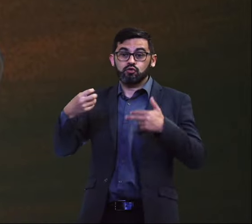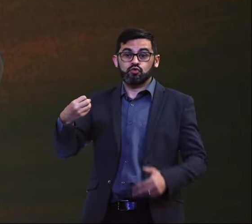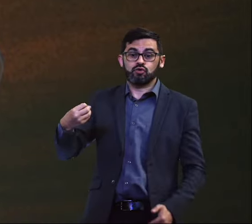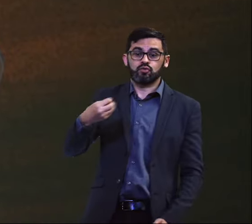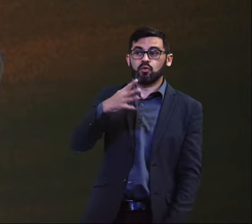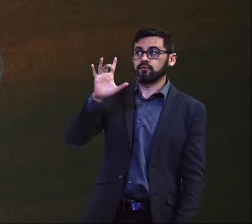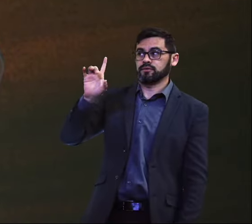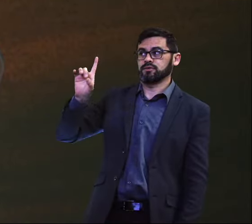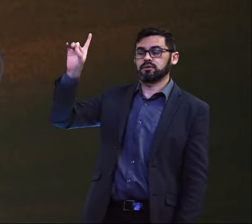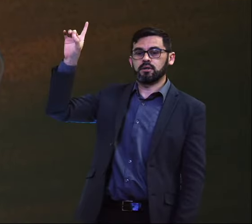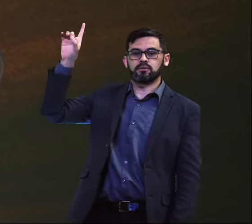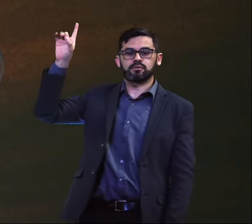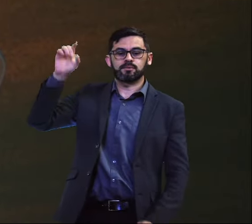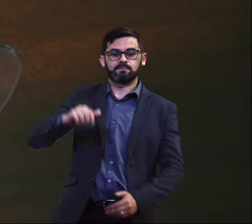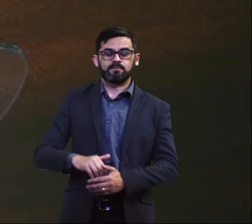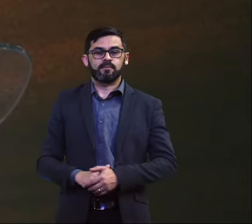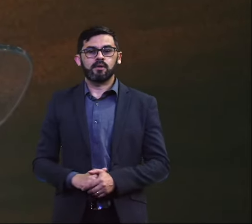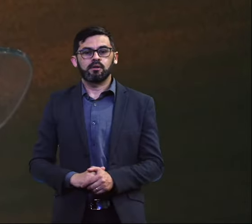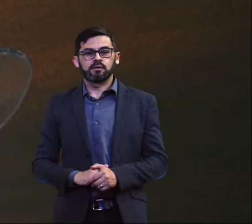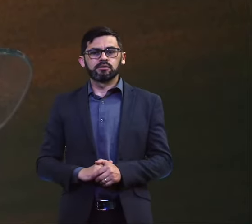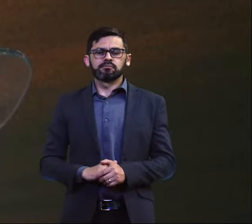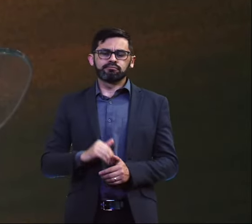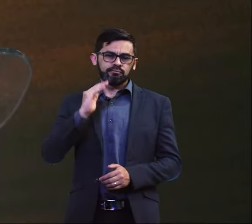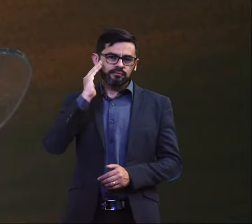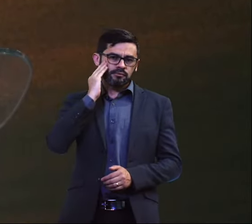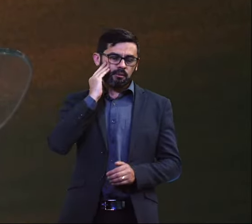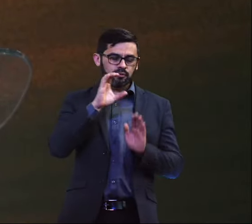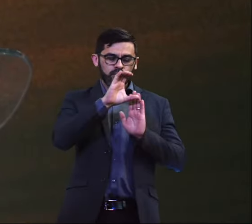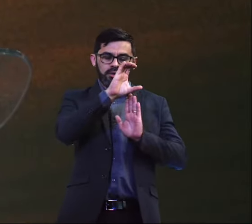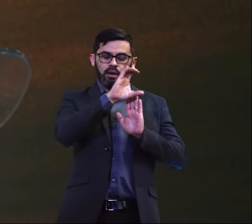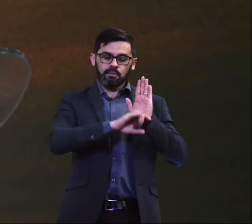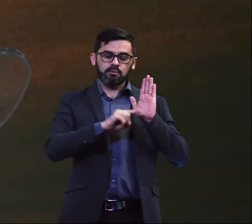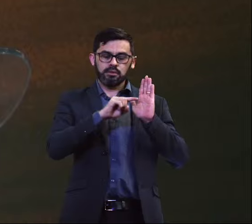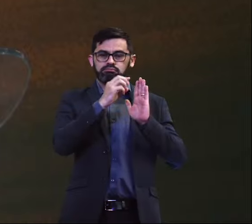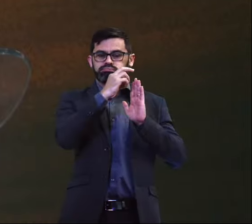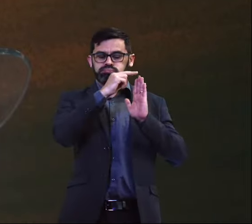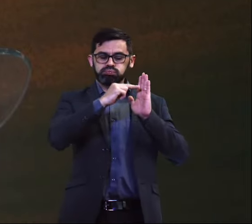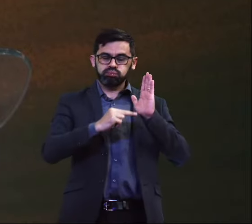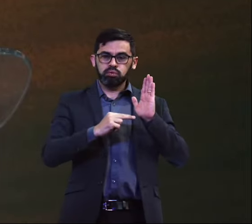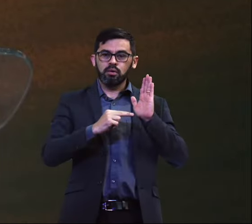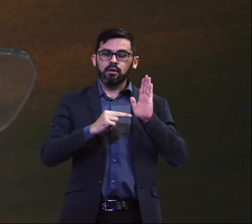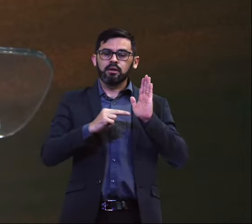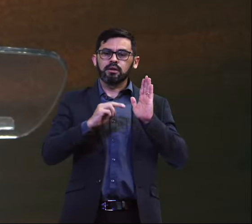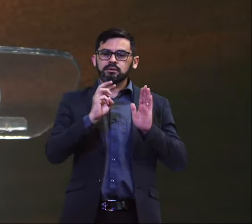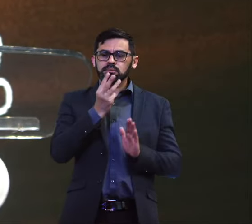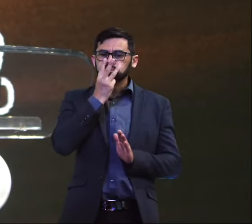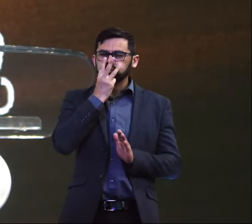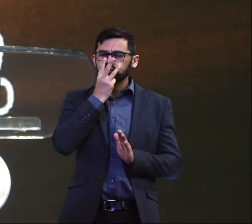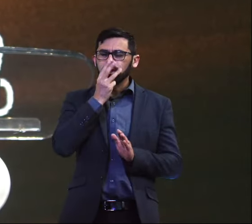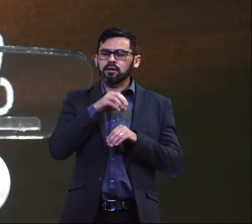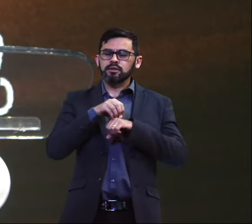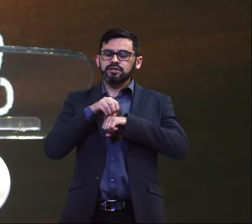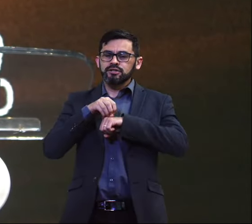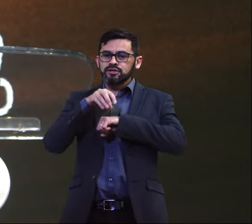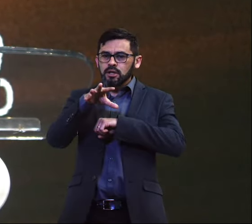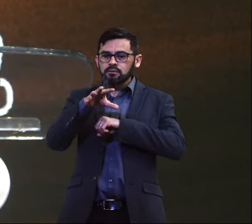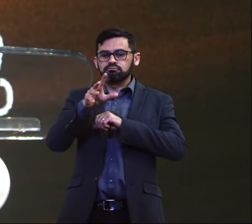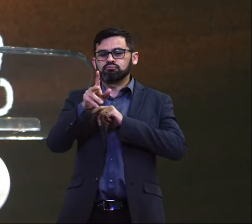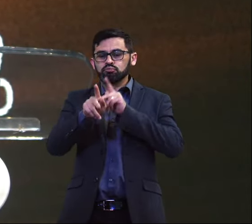É muito interessante que durante o capítulo de Isaías, ele vai dar algumas instruções para o